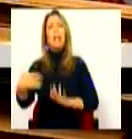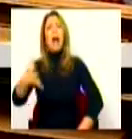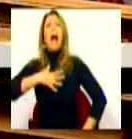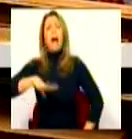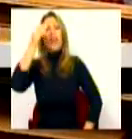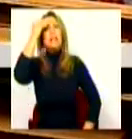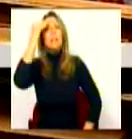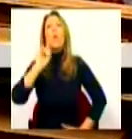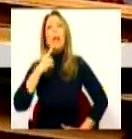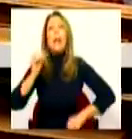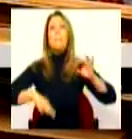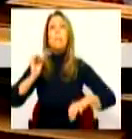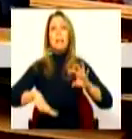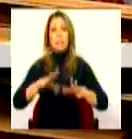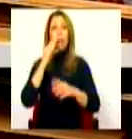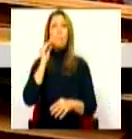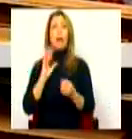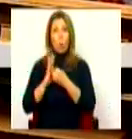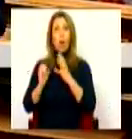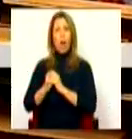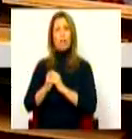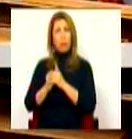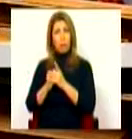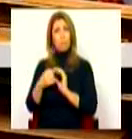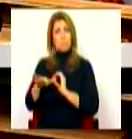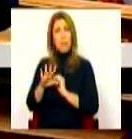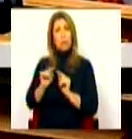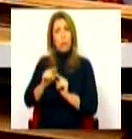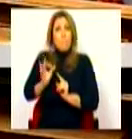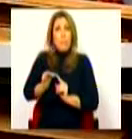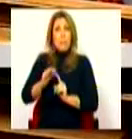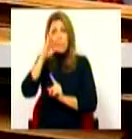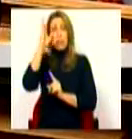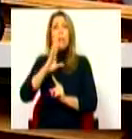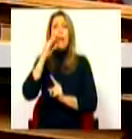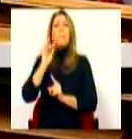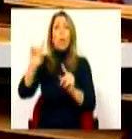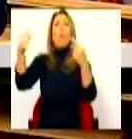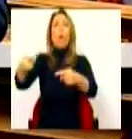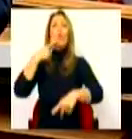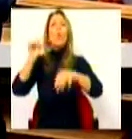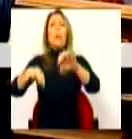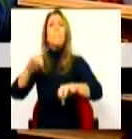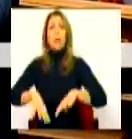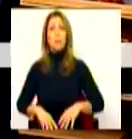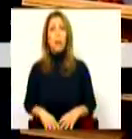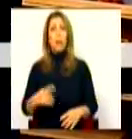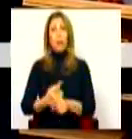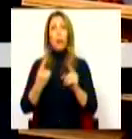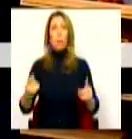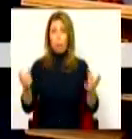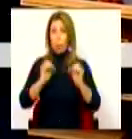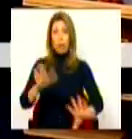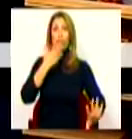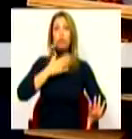Caixa. Mas para além de saber o que se passa só na Caixa, é necessário saber o que se passaram nos outros bancos. Porque quando ninguém emprestava dinheiro à